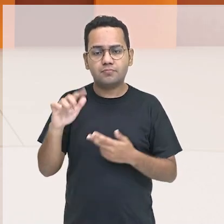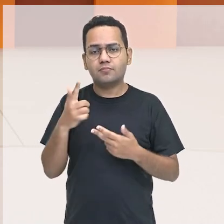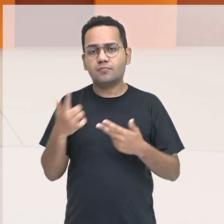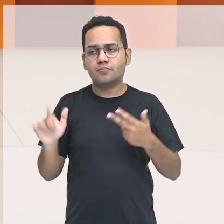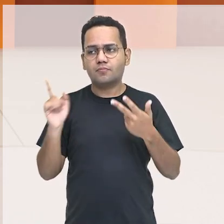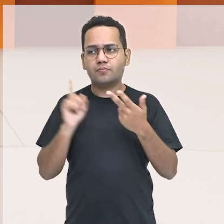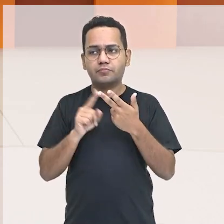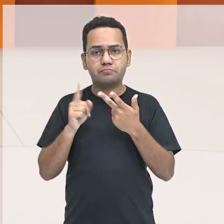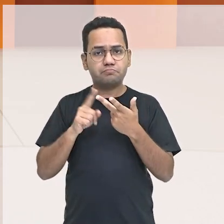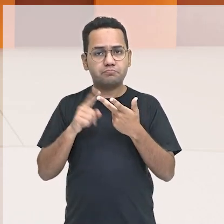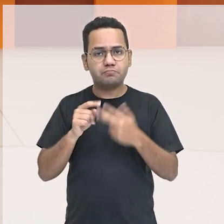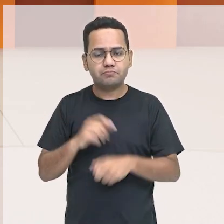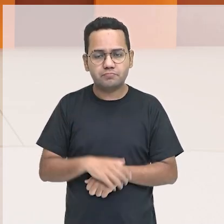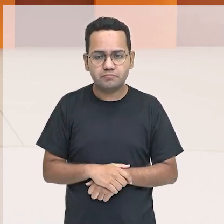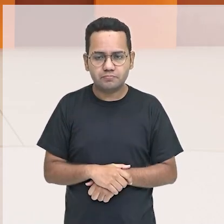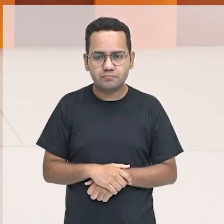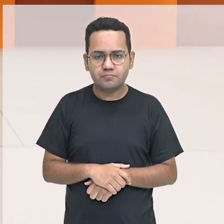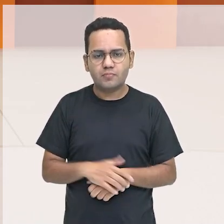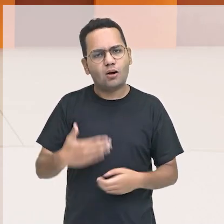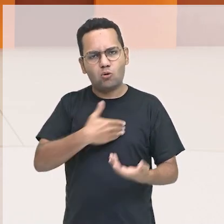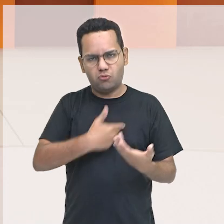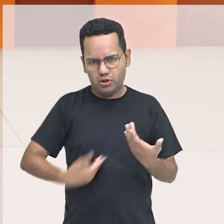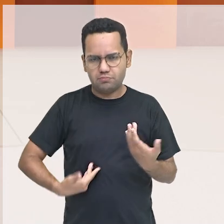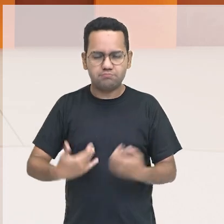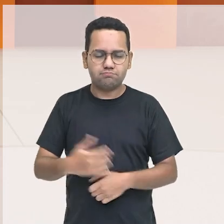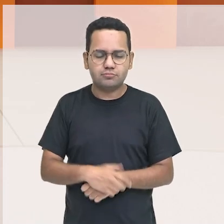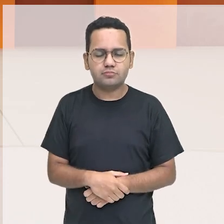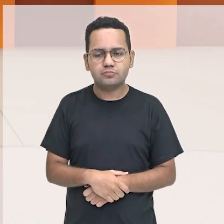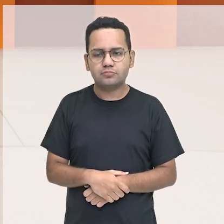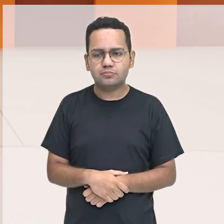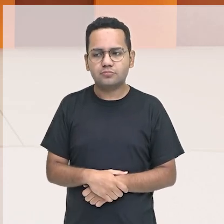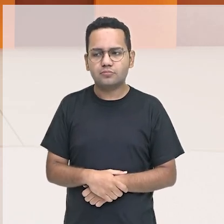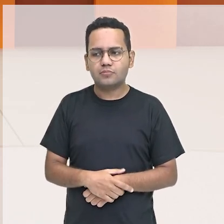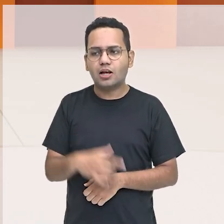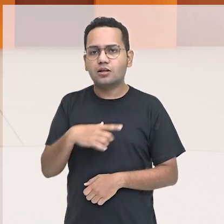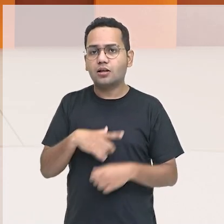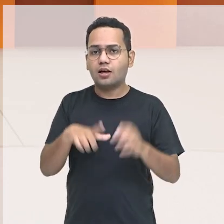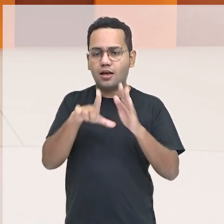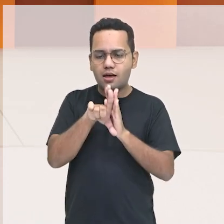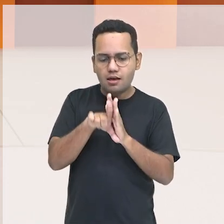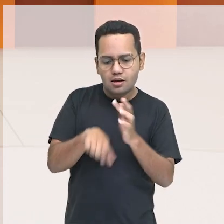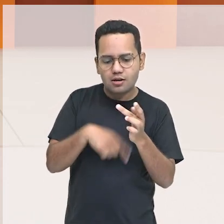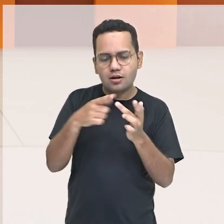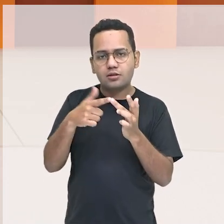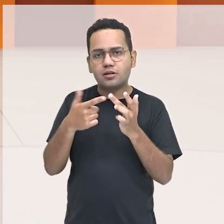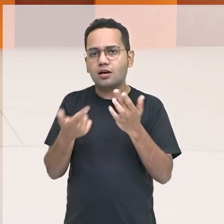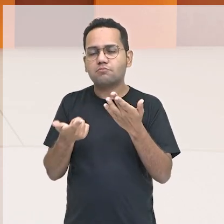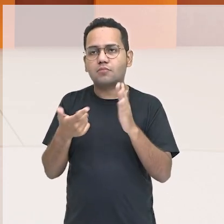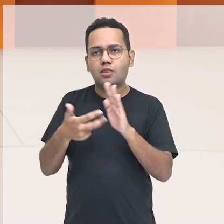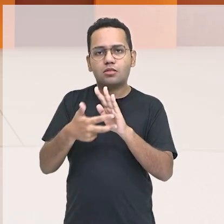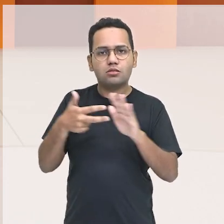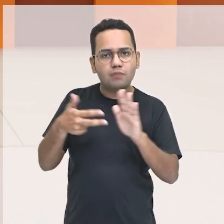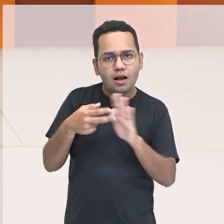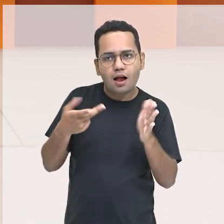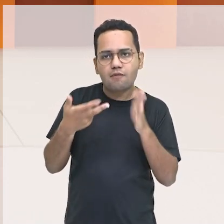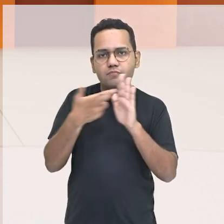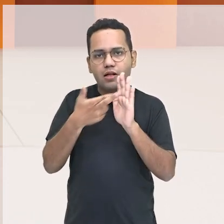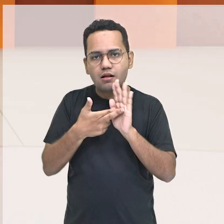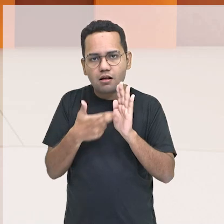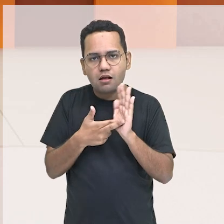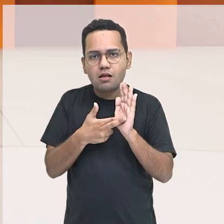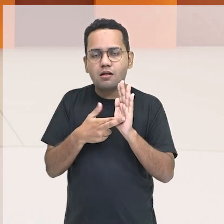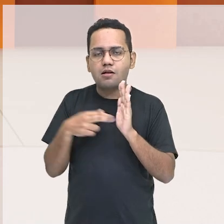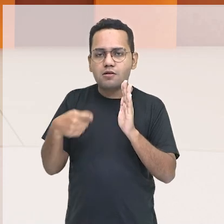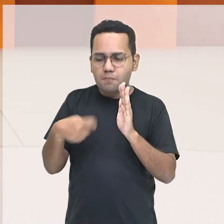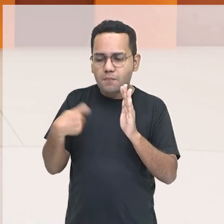outro mecanismo de controle, porque o Estado tem as regras, tem as normas, né, que vão fazer você seguir ali direitinho